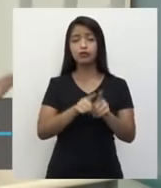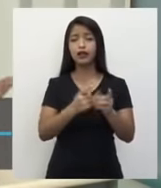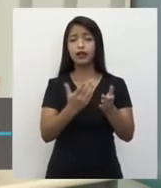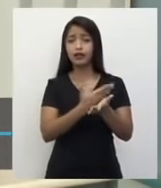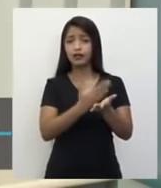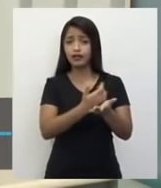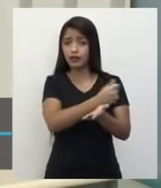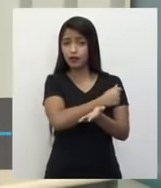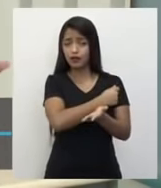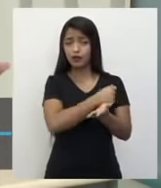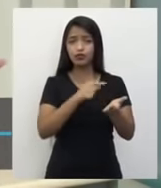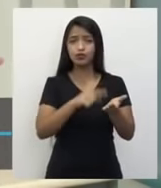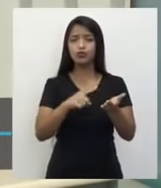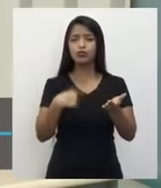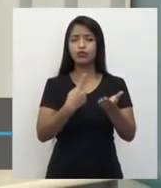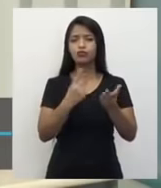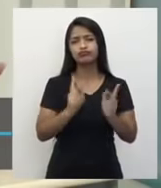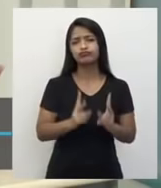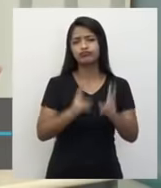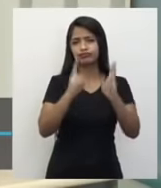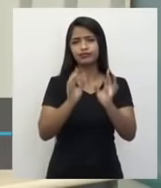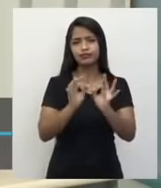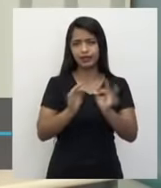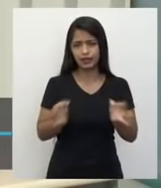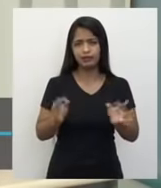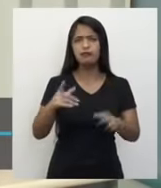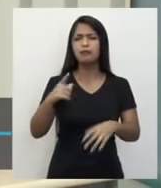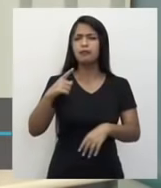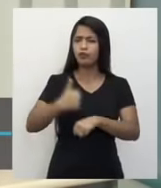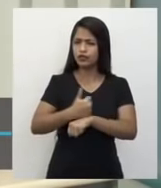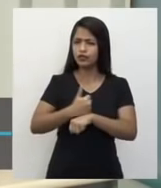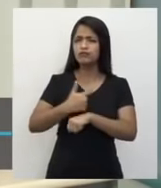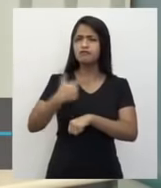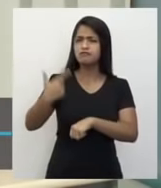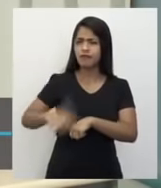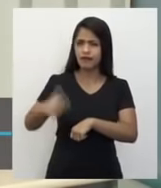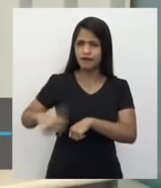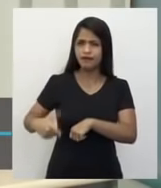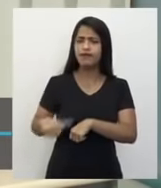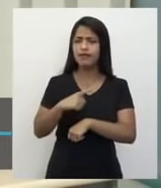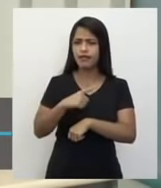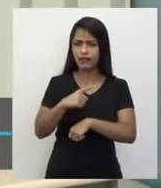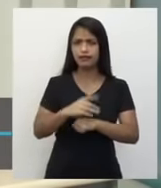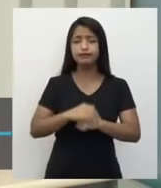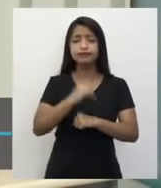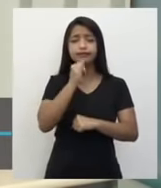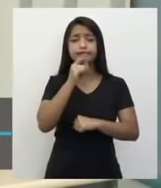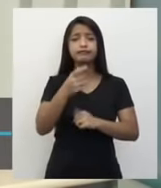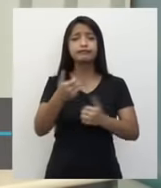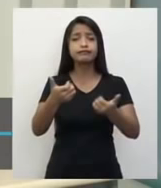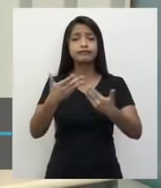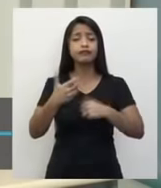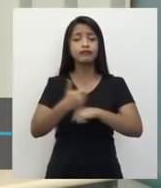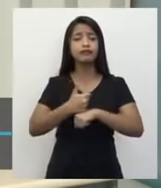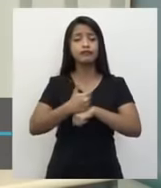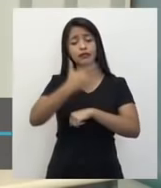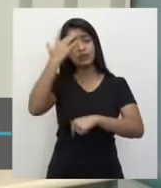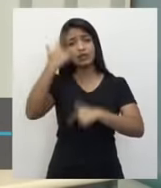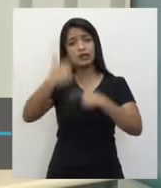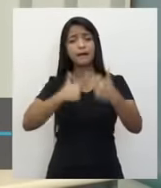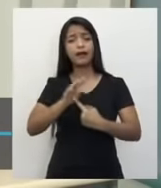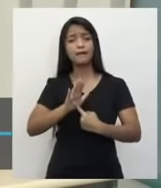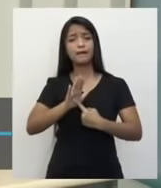mais profissão do que a gente vai falar hoje, tá? Então, tem algumas profissões que vocês falaram, por exemplo, como um apresentador, que foi falado, mas